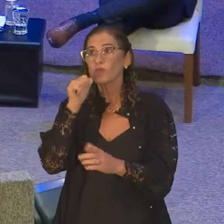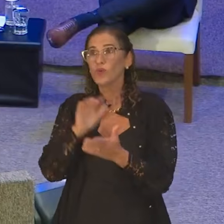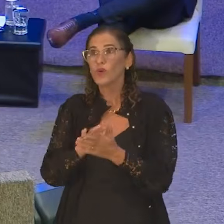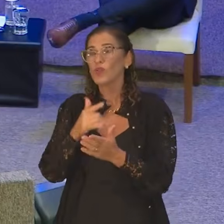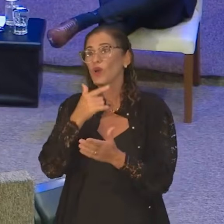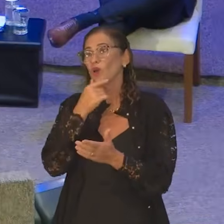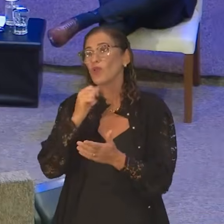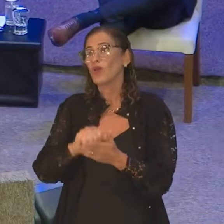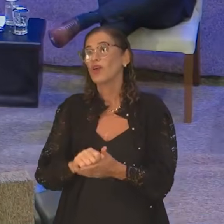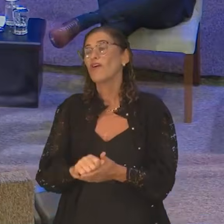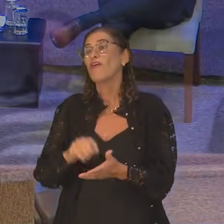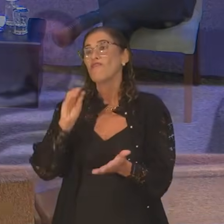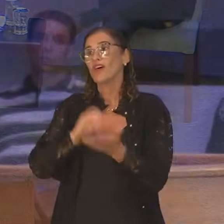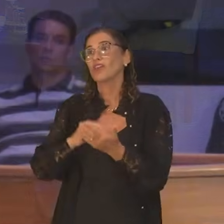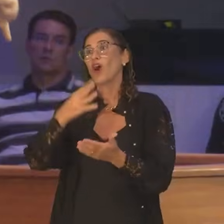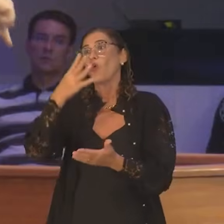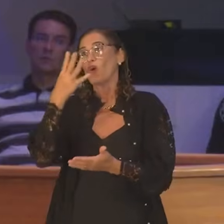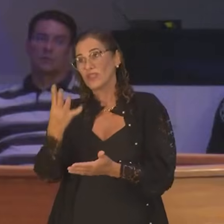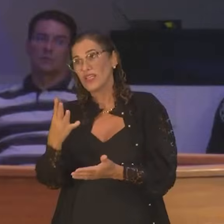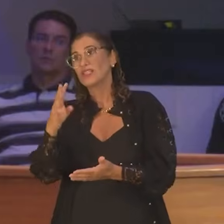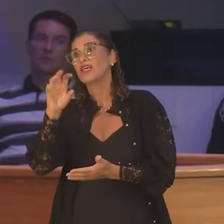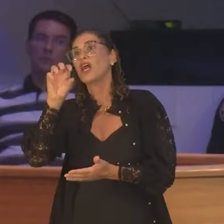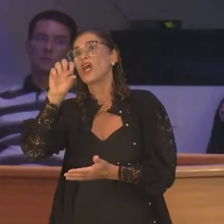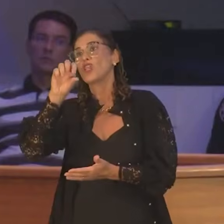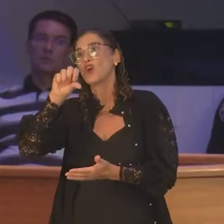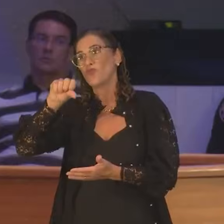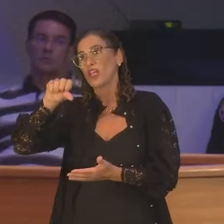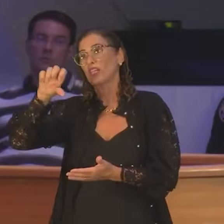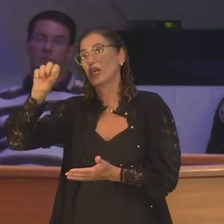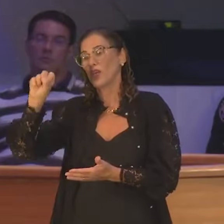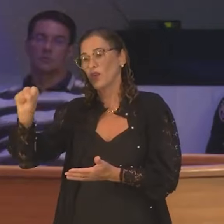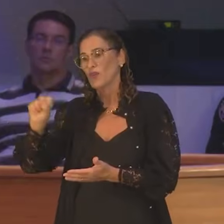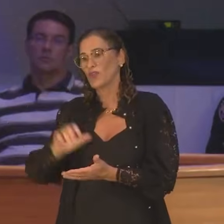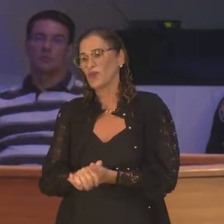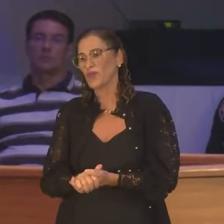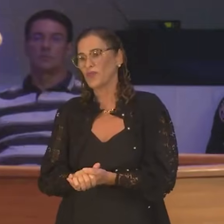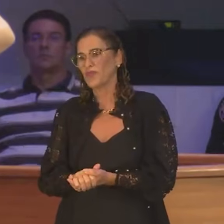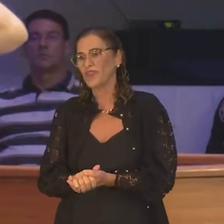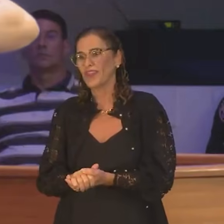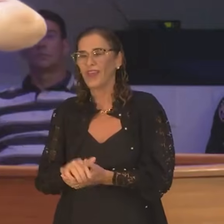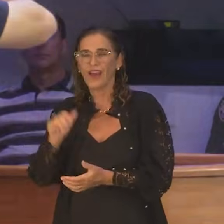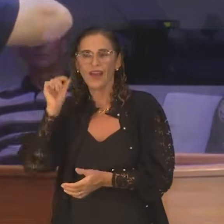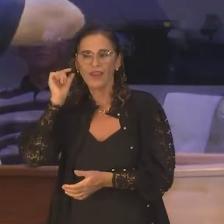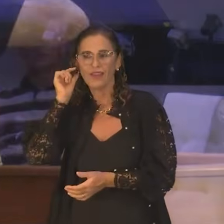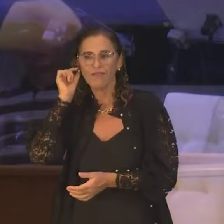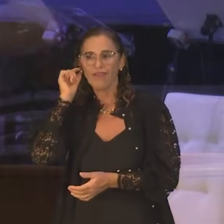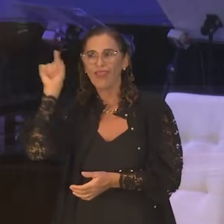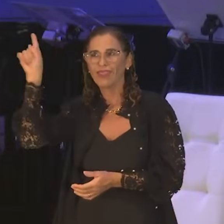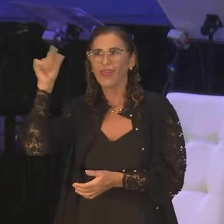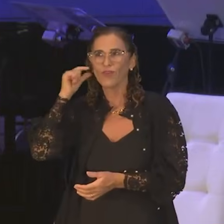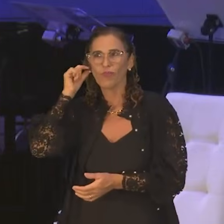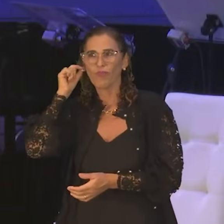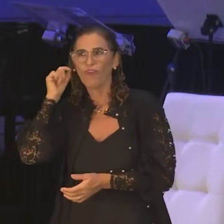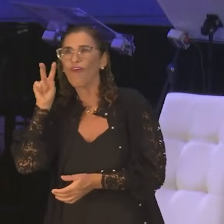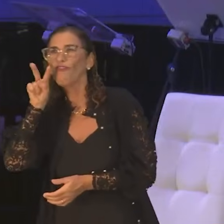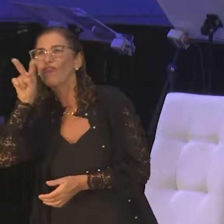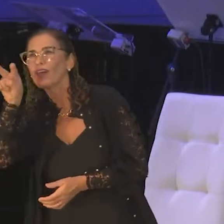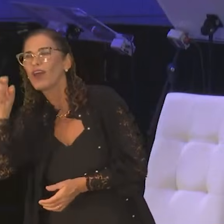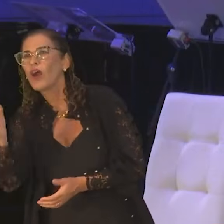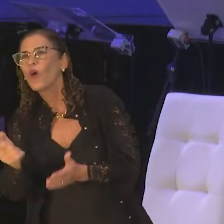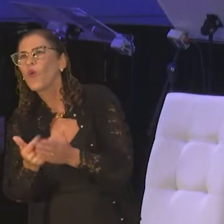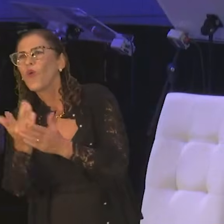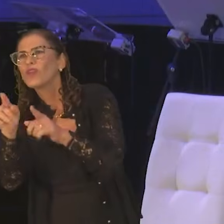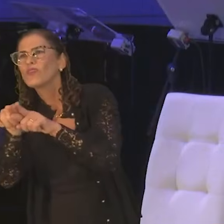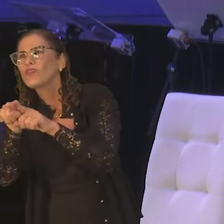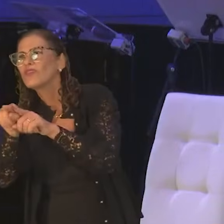Falta 498 e o muito mais eu quero. E ele me disse assim, vem cá. Olha na sua frente. Quantos